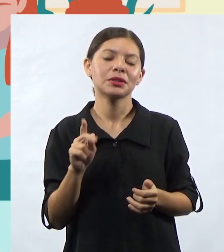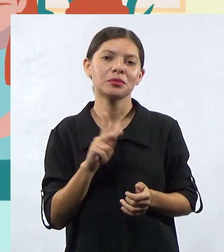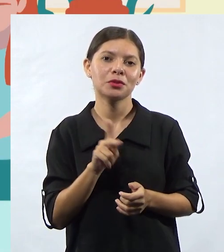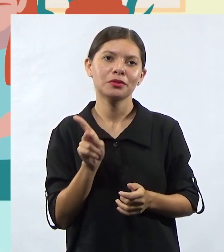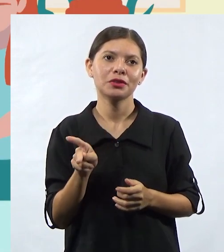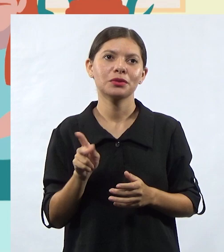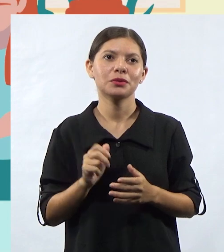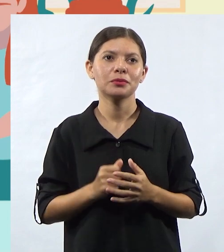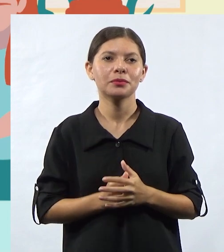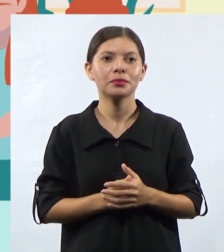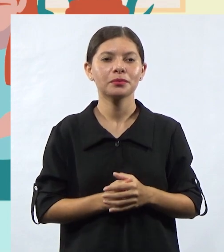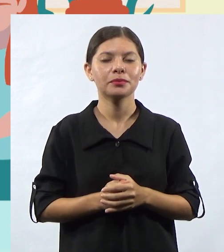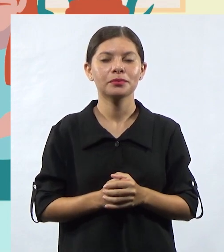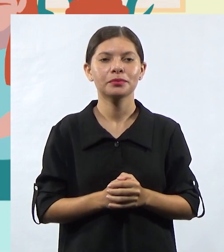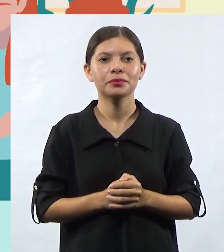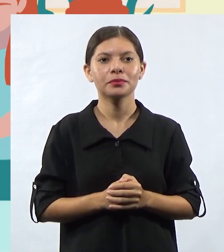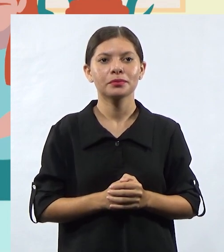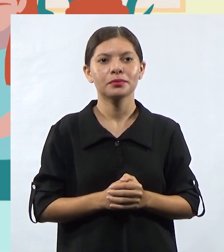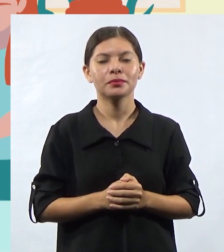Saulo, da nossa